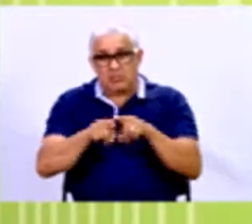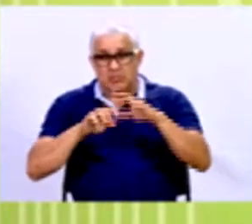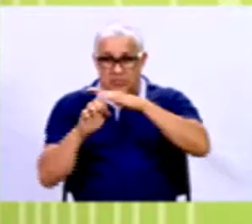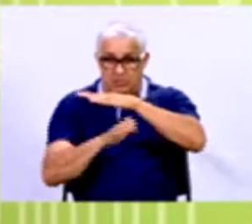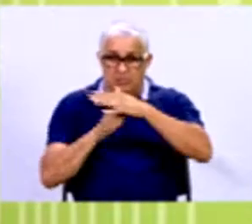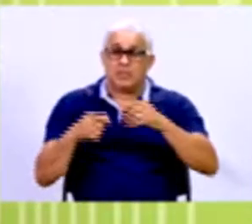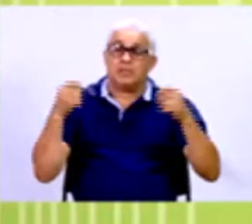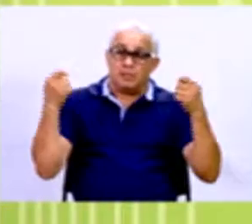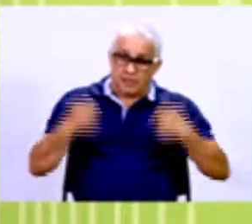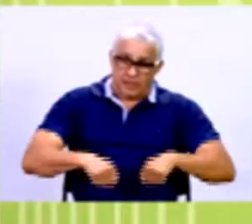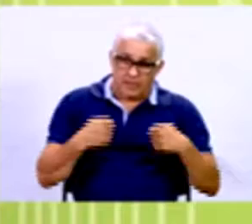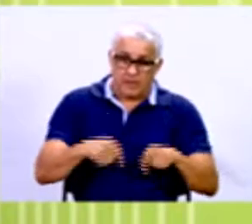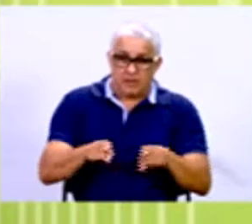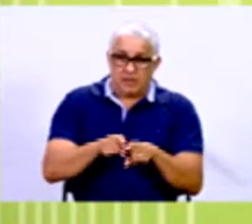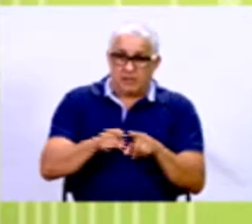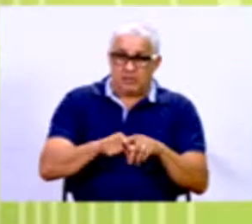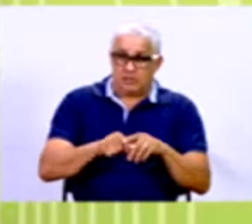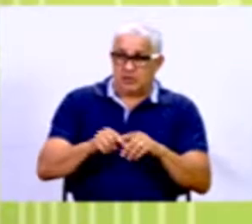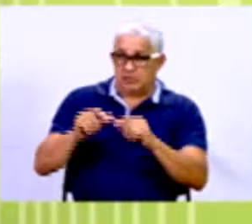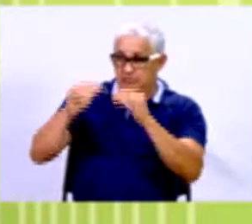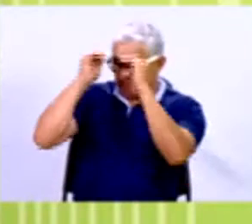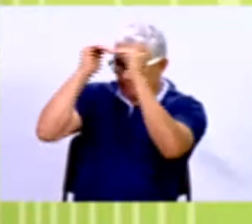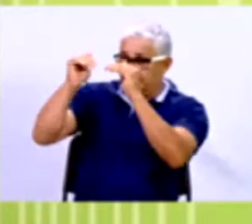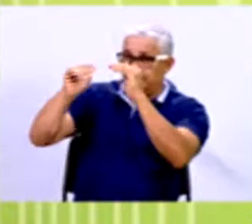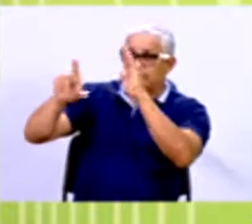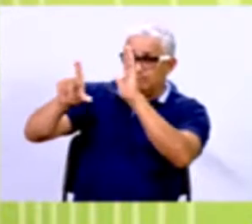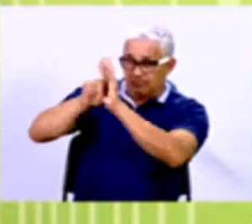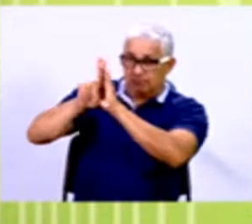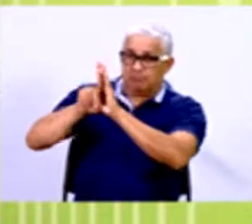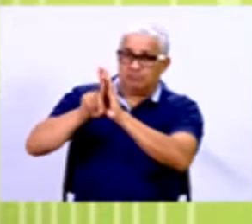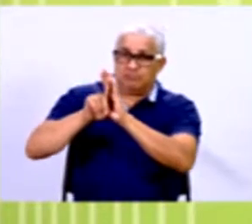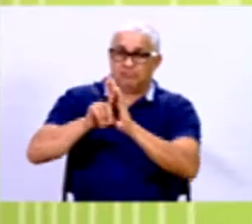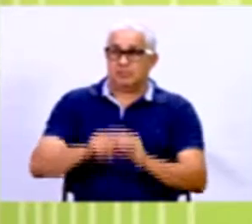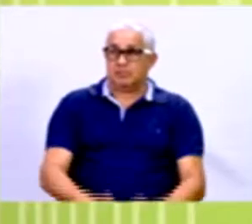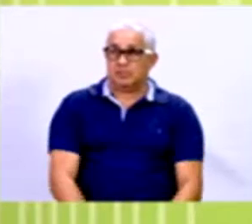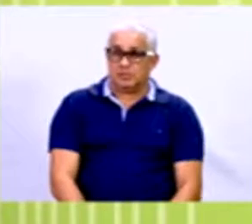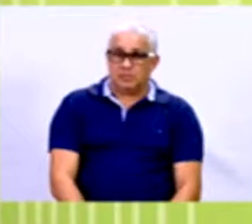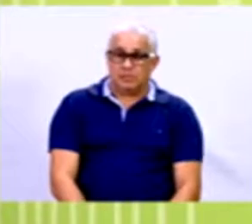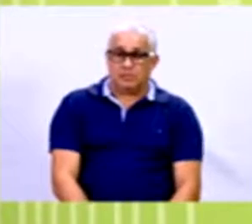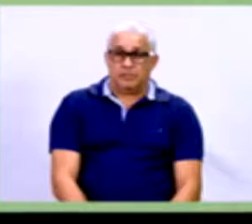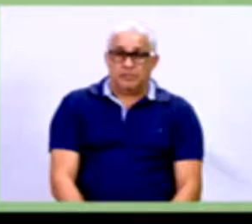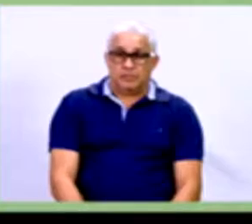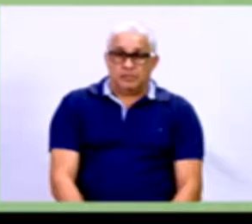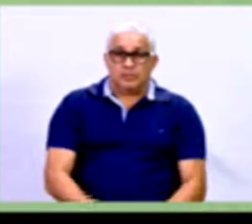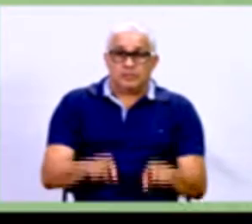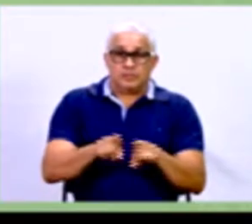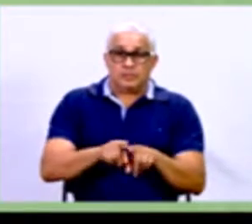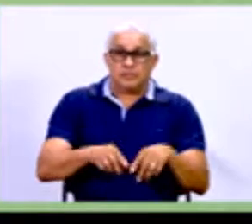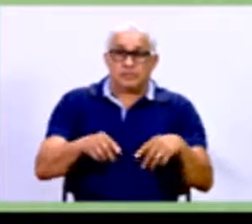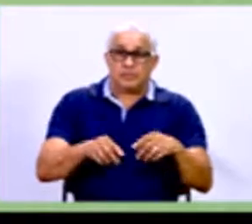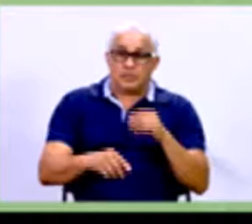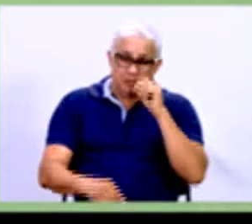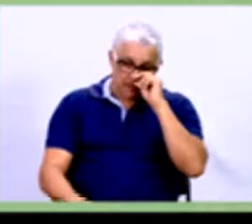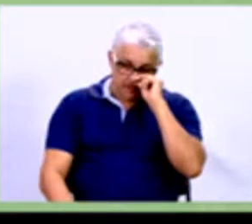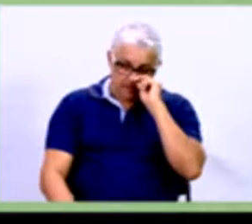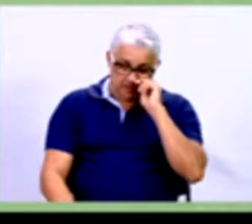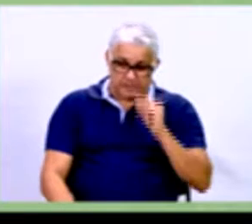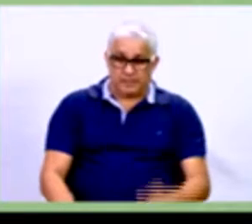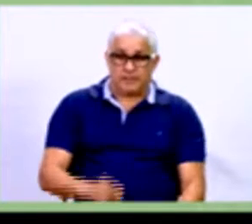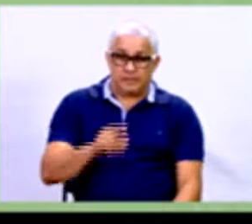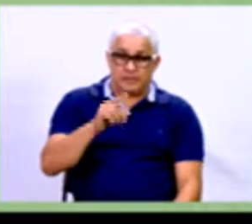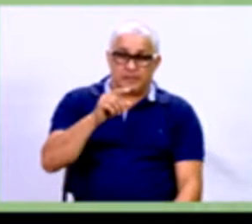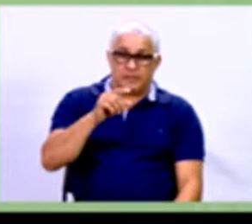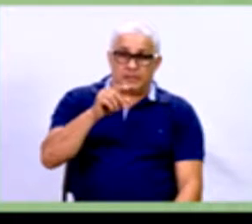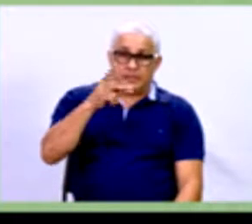ele deve observar as normas regulamentadoras, certo? Aqui diz ainda que a portaria 3214,